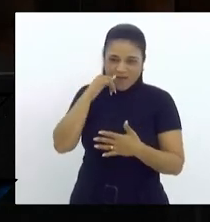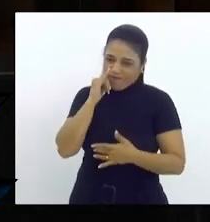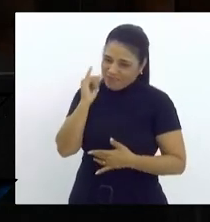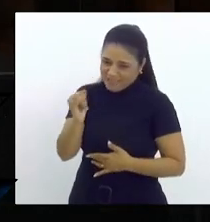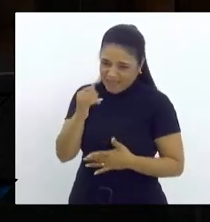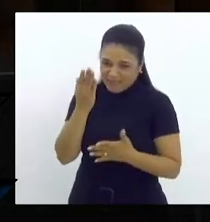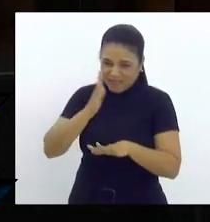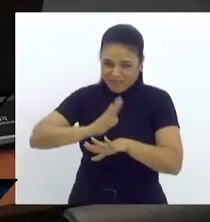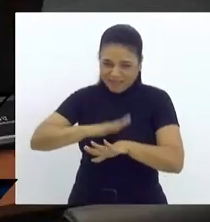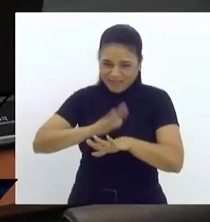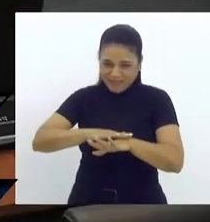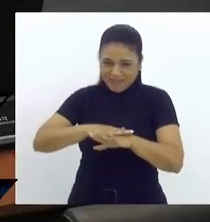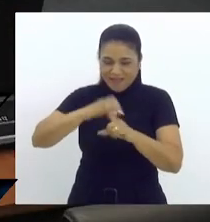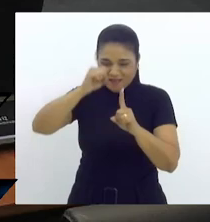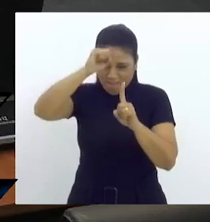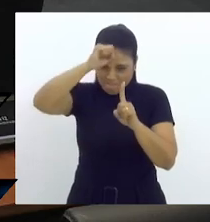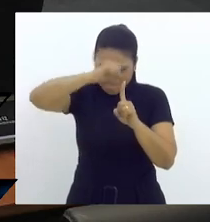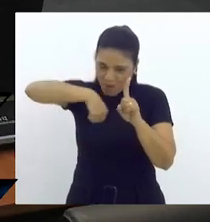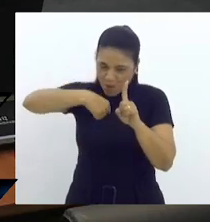obrigado.